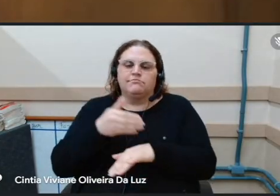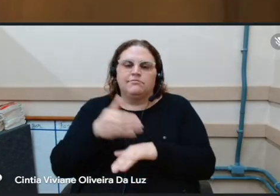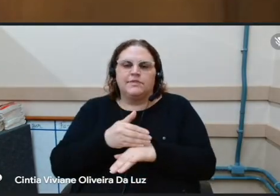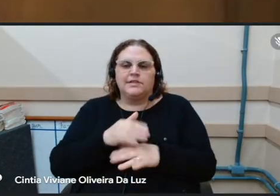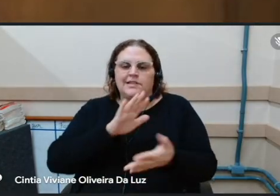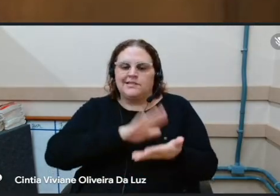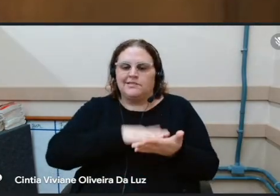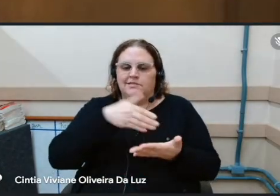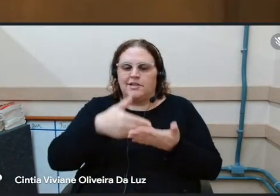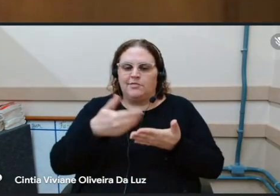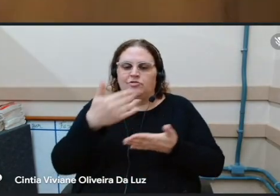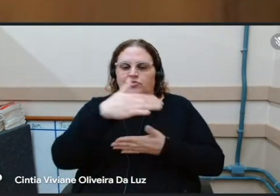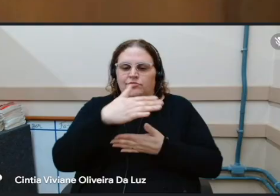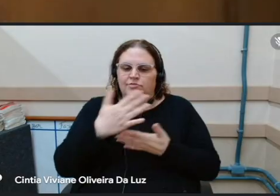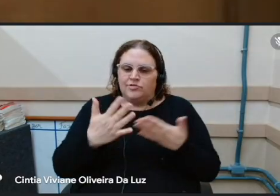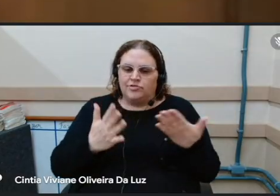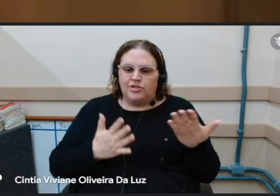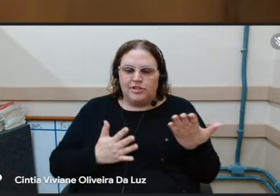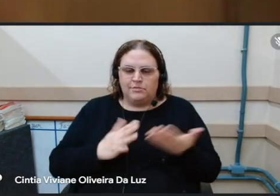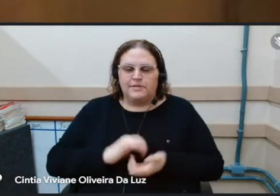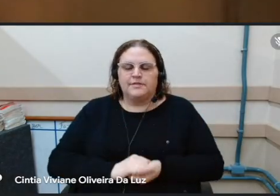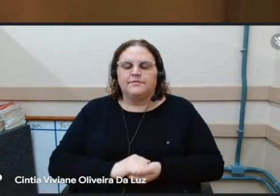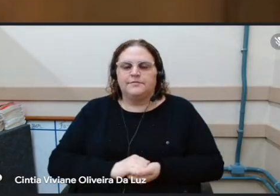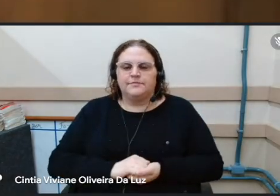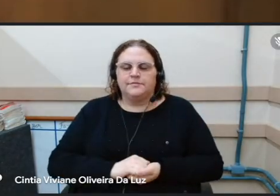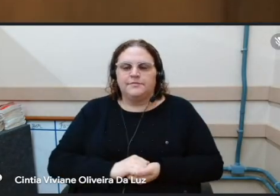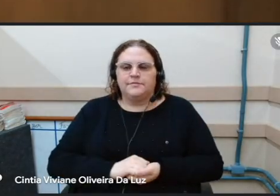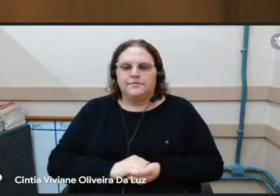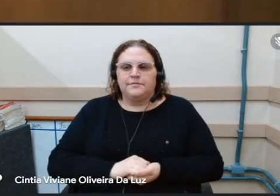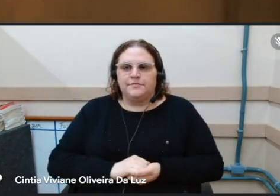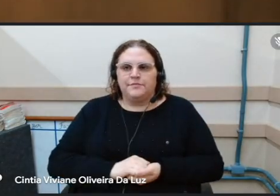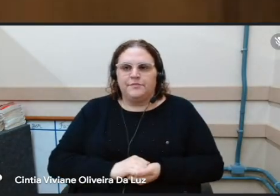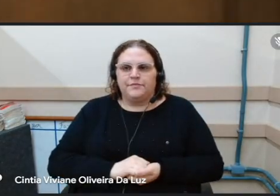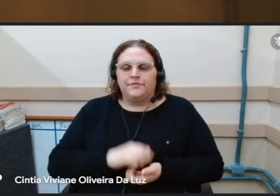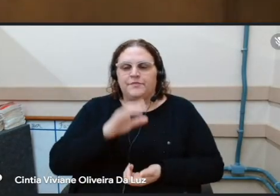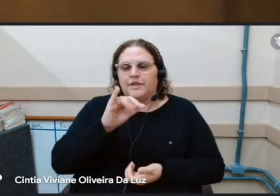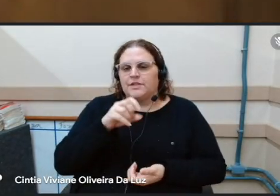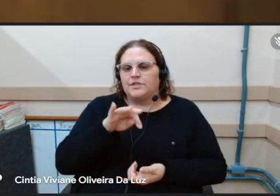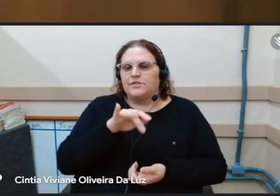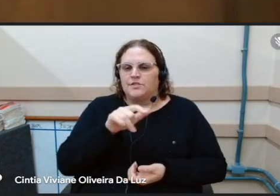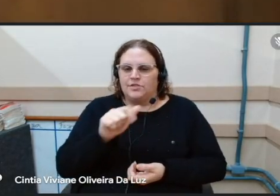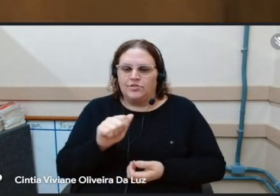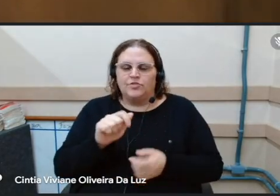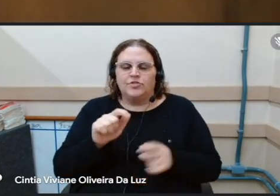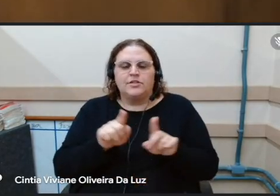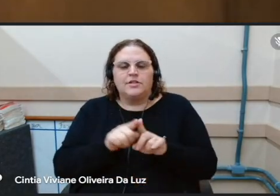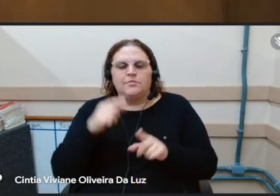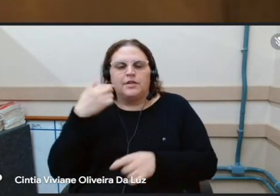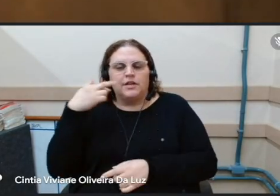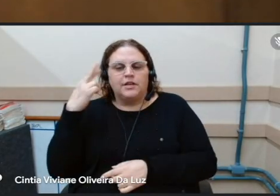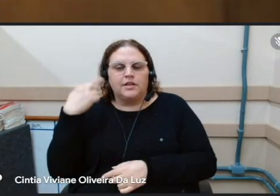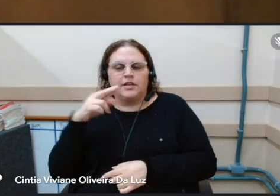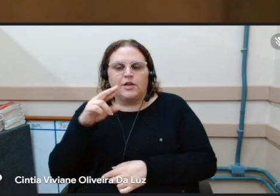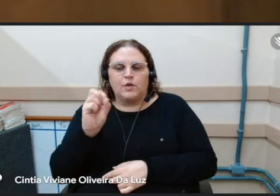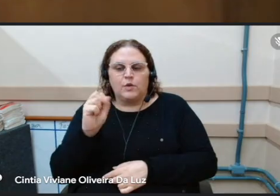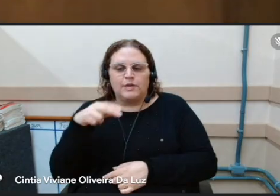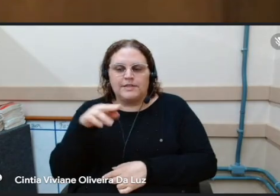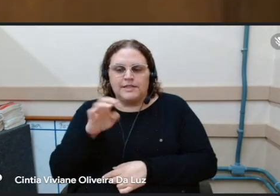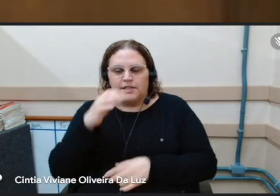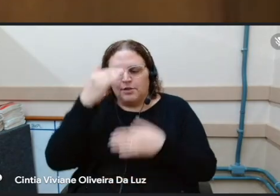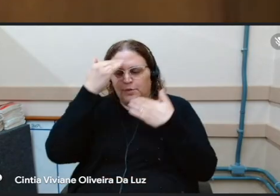interpres das intérpretes de Libras a a Cintia luz e a Rosane da Silva Muito